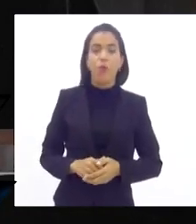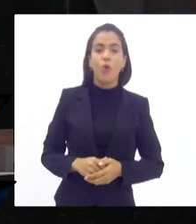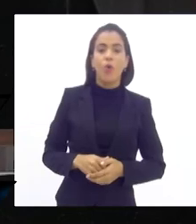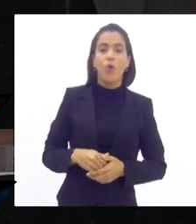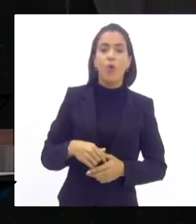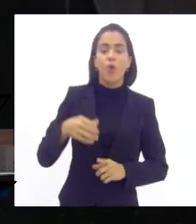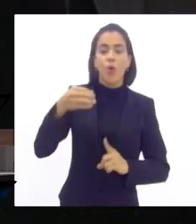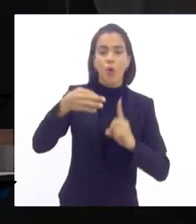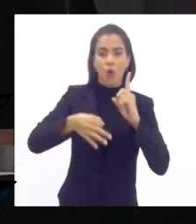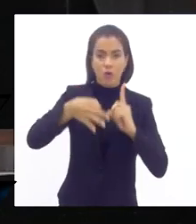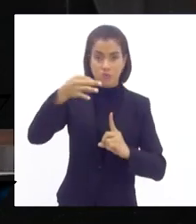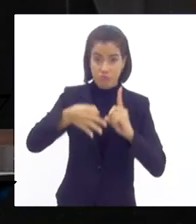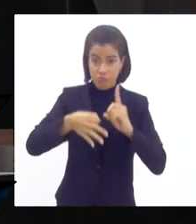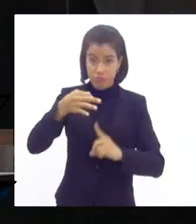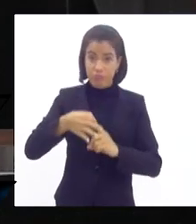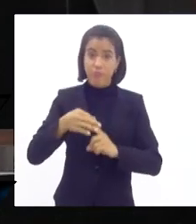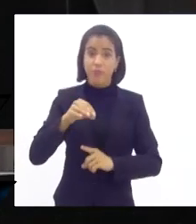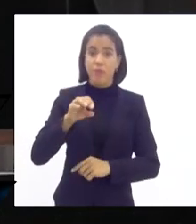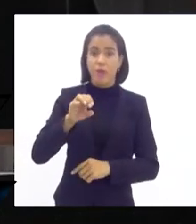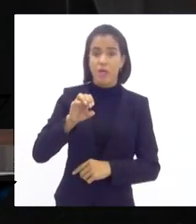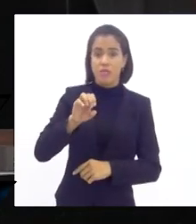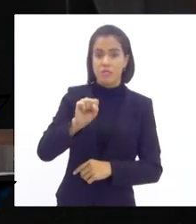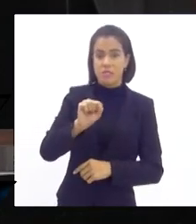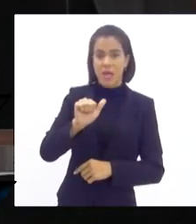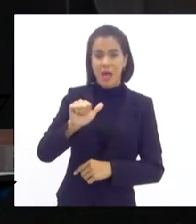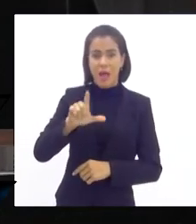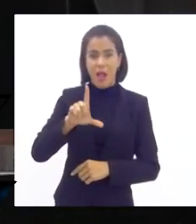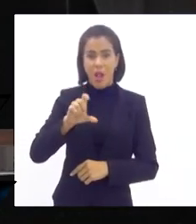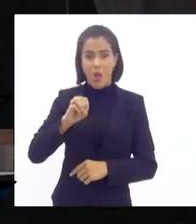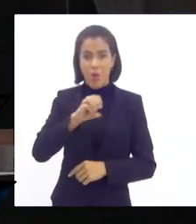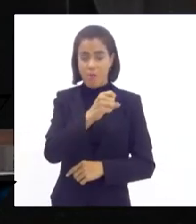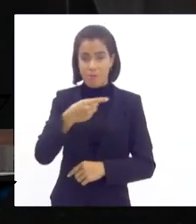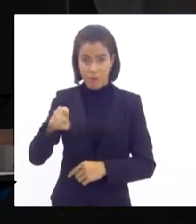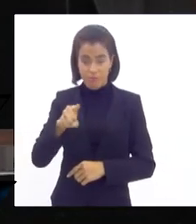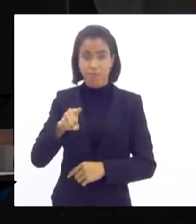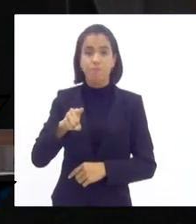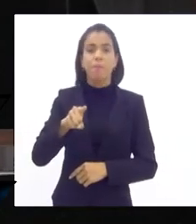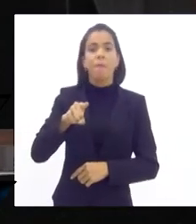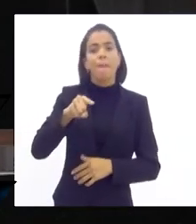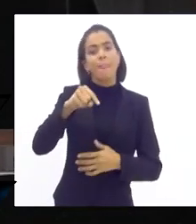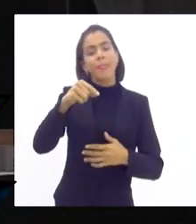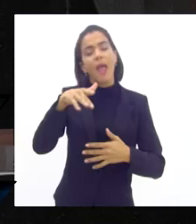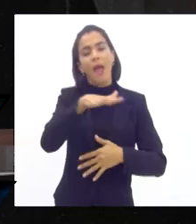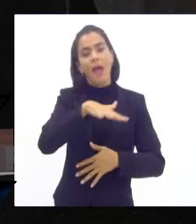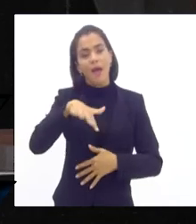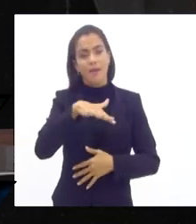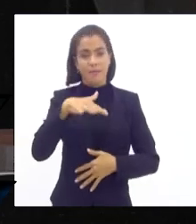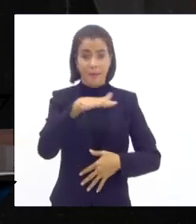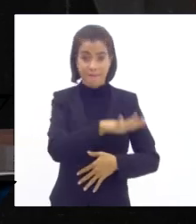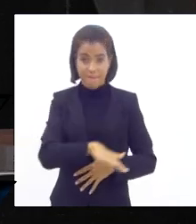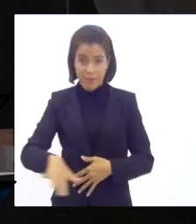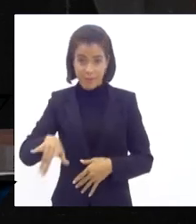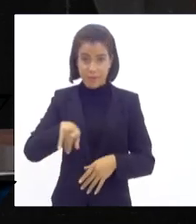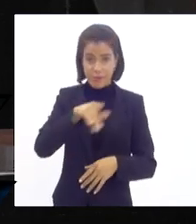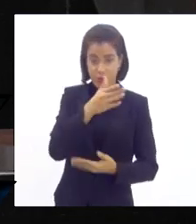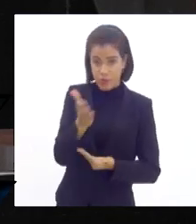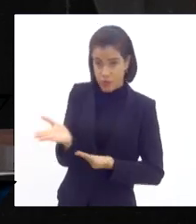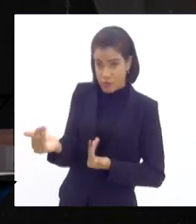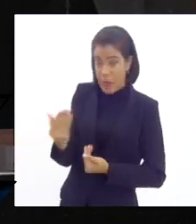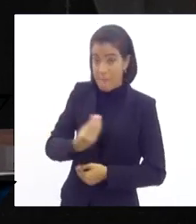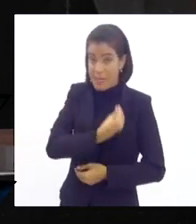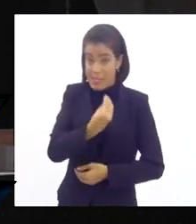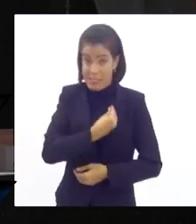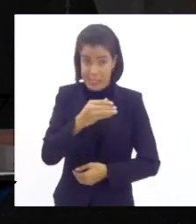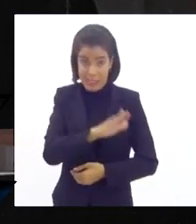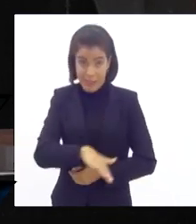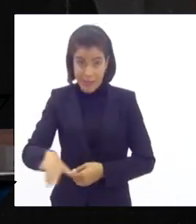Justiça Ministro Luiz Felipe Salomão emitiu uma decisão determinando que os juízes das varas de infância e juventude verifiquem a presença de crianças e